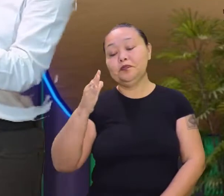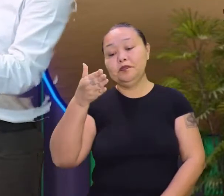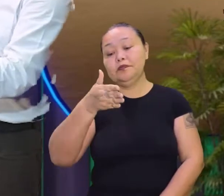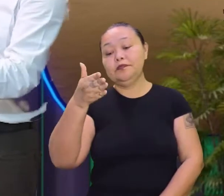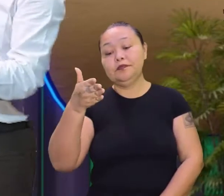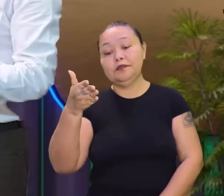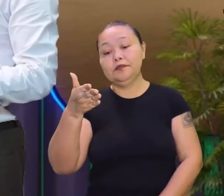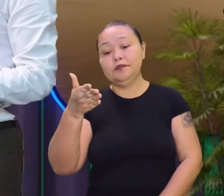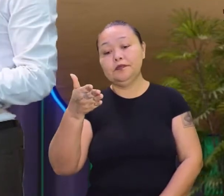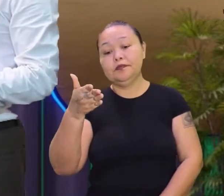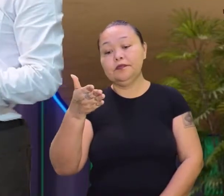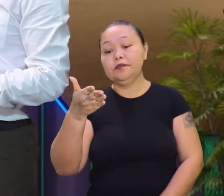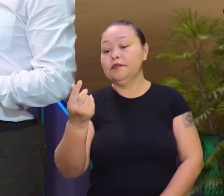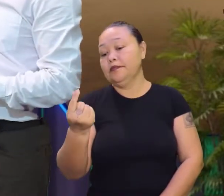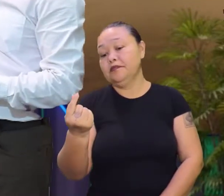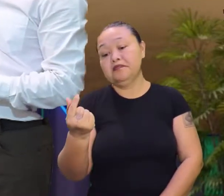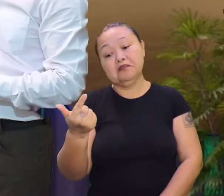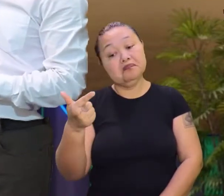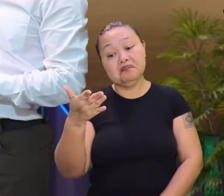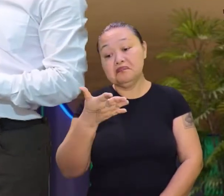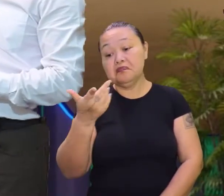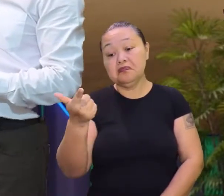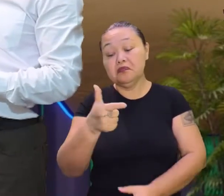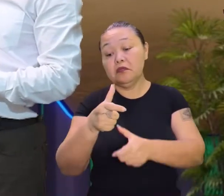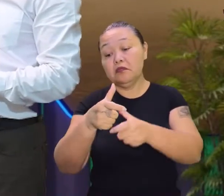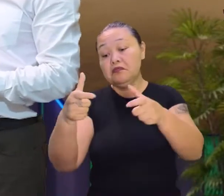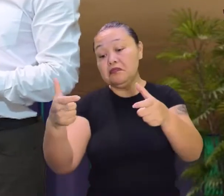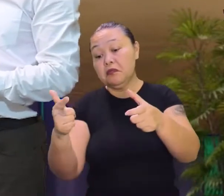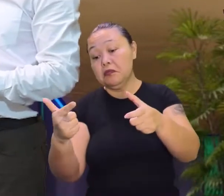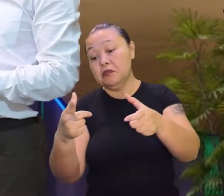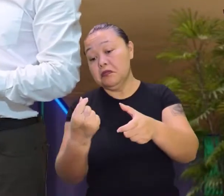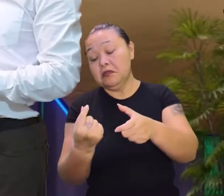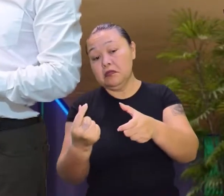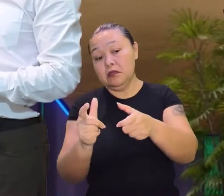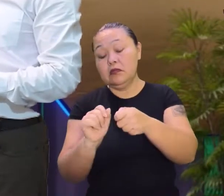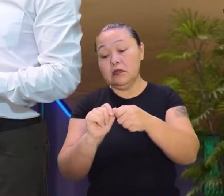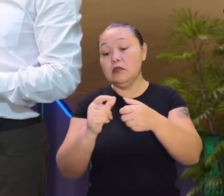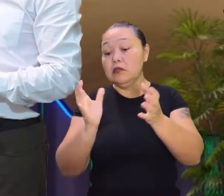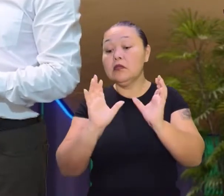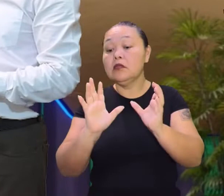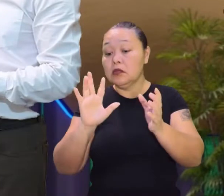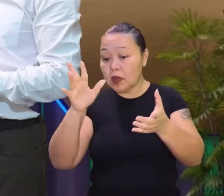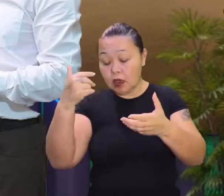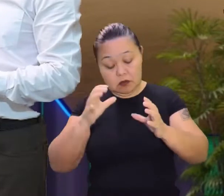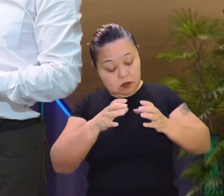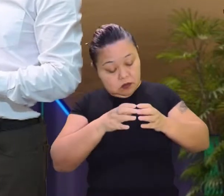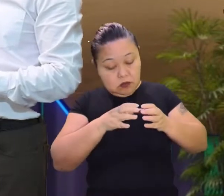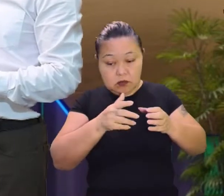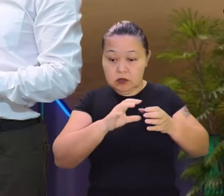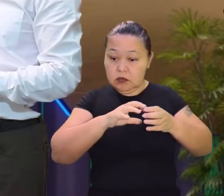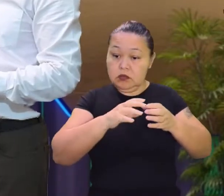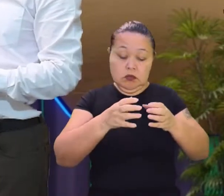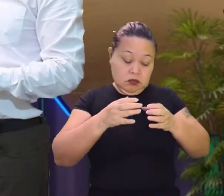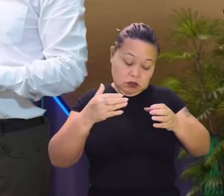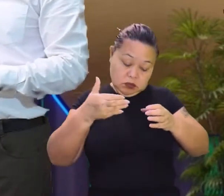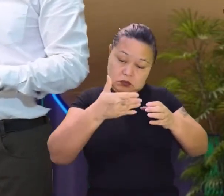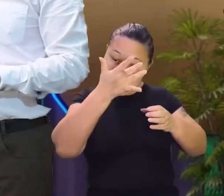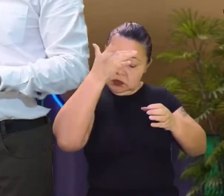a esse recurso financeiro. Que é reflexo aí da concentração, né? Exatamente. Ou então da desconcentração,